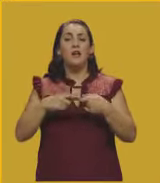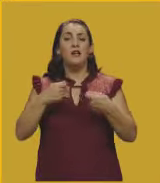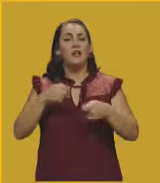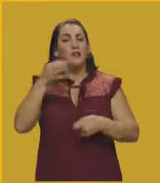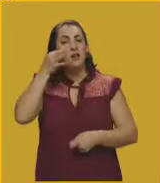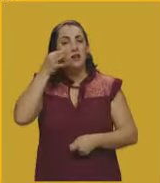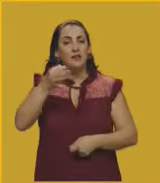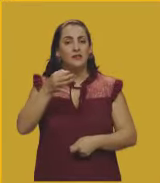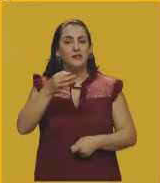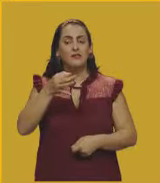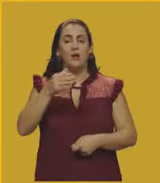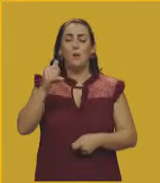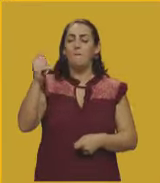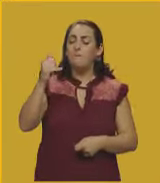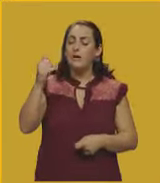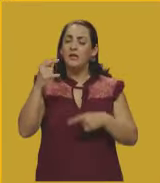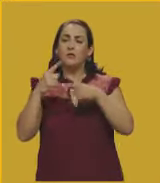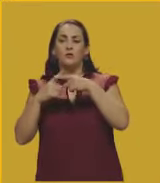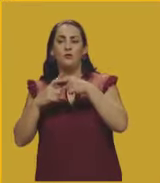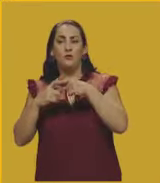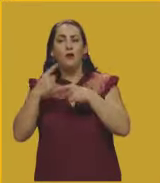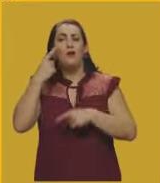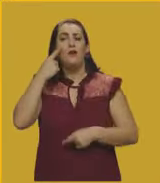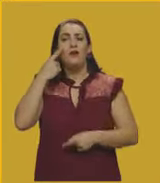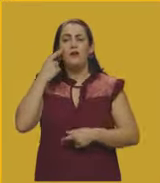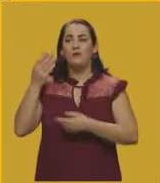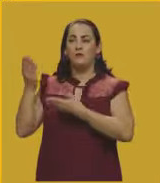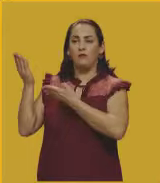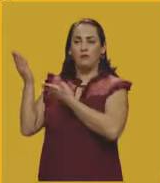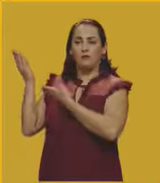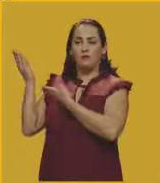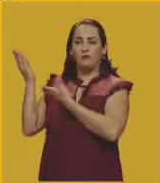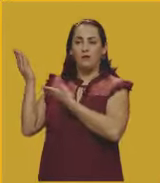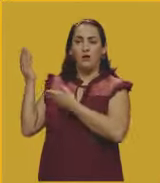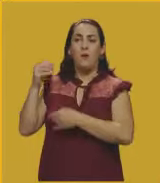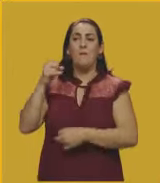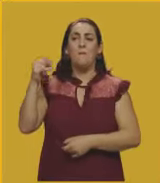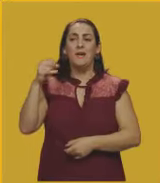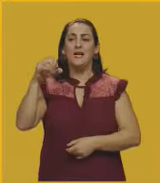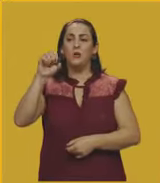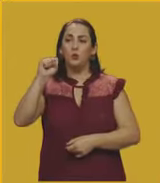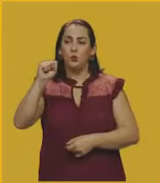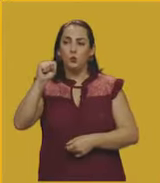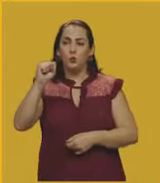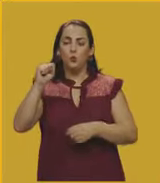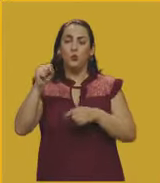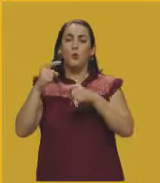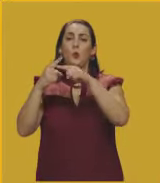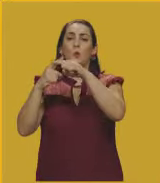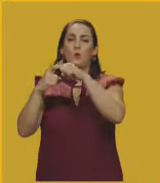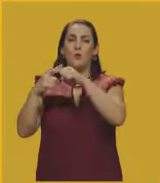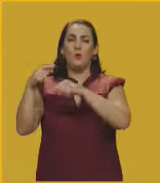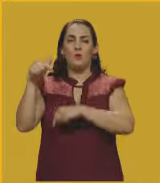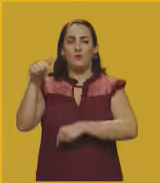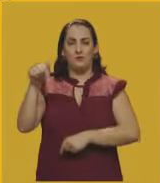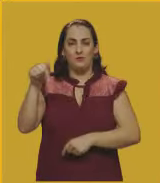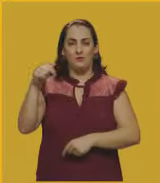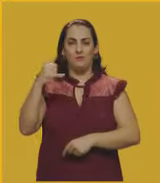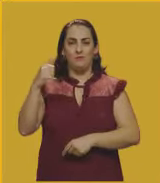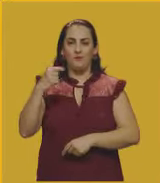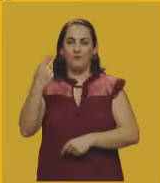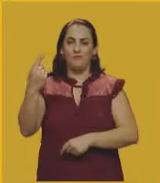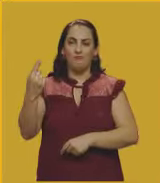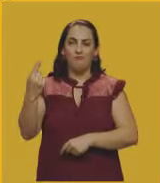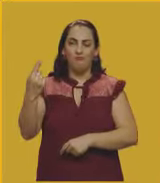menos 8 menos menos 7, ou seja, menos 8 mais 7 vai dar menos 1. Beleza?